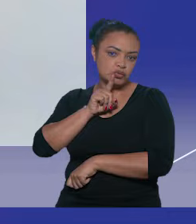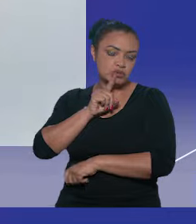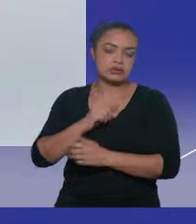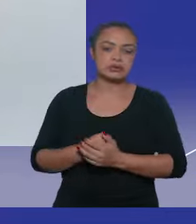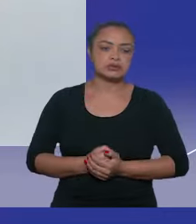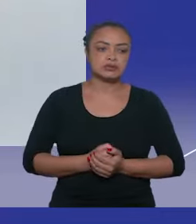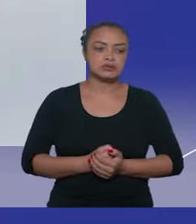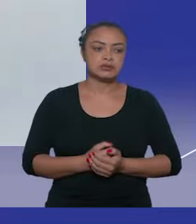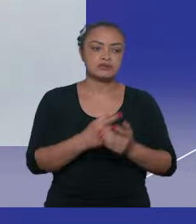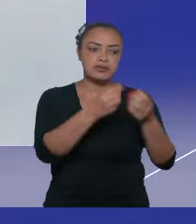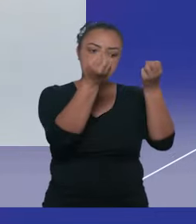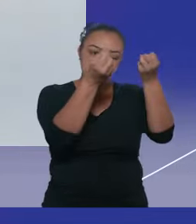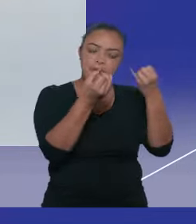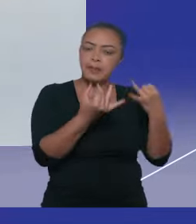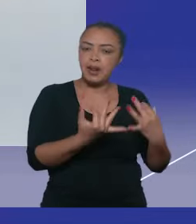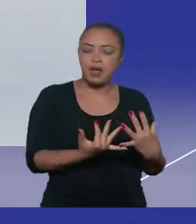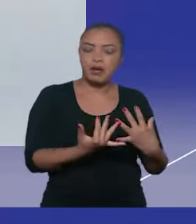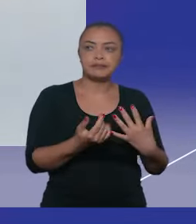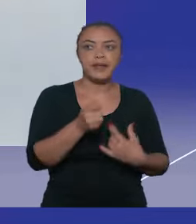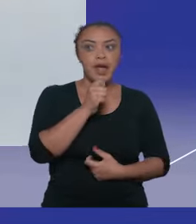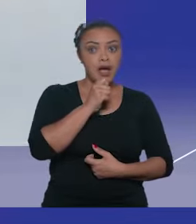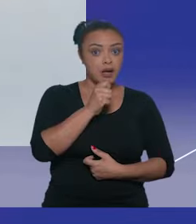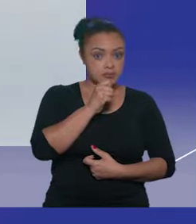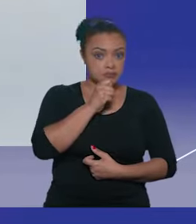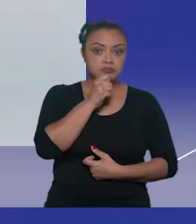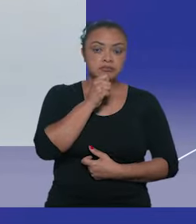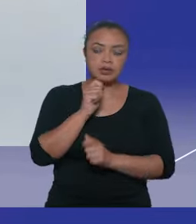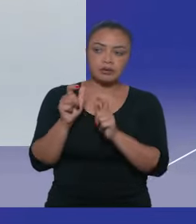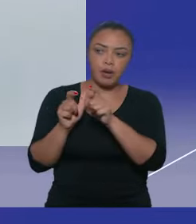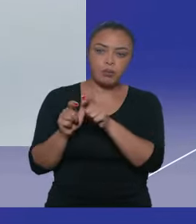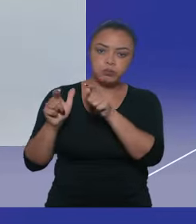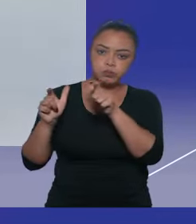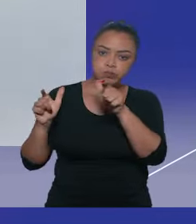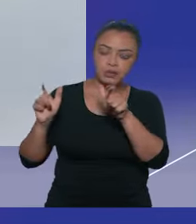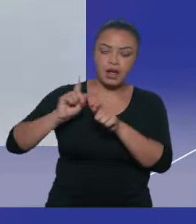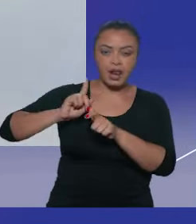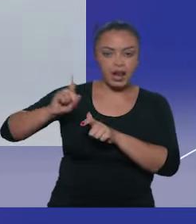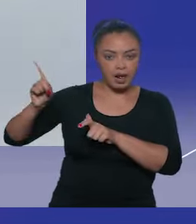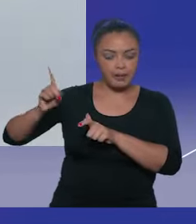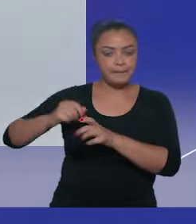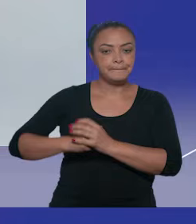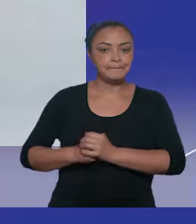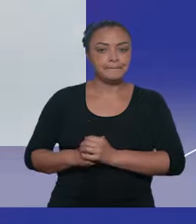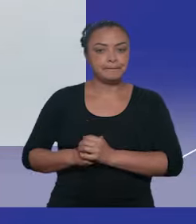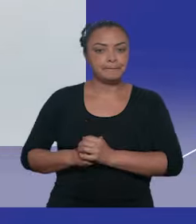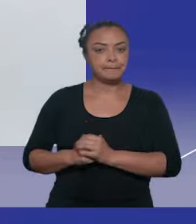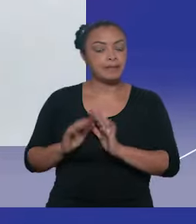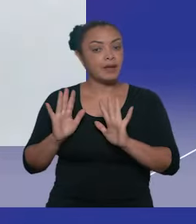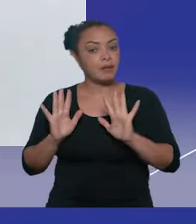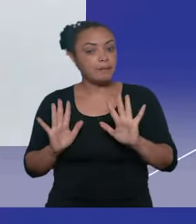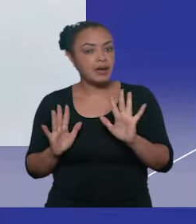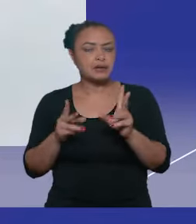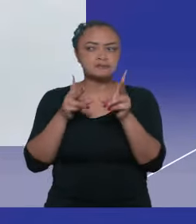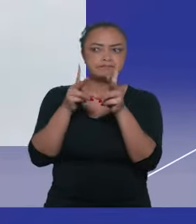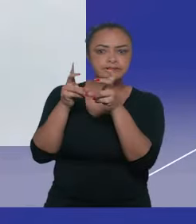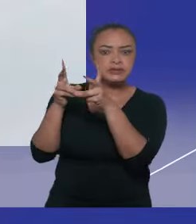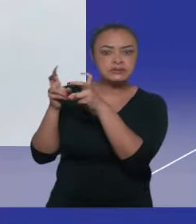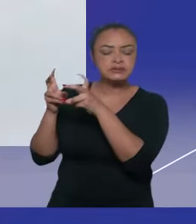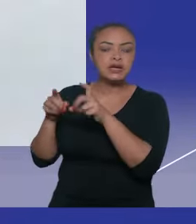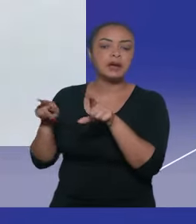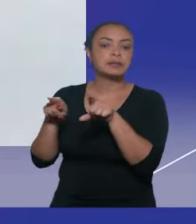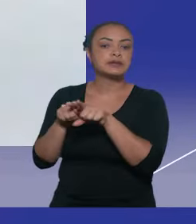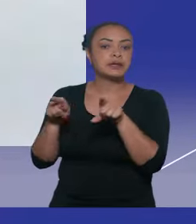se puder dar uma visão para a gente, que a gente ainda observa um crescimento robusto nos Estados Unidos, mas tem alguns